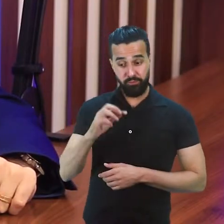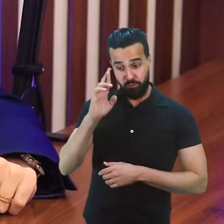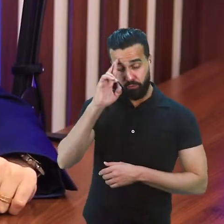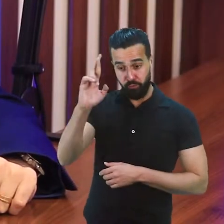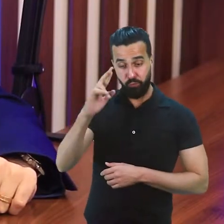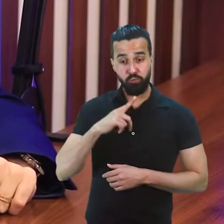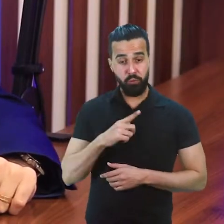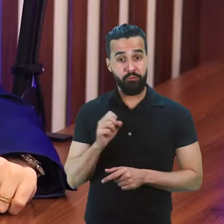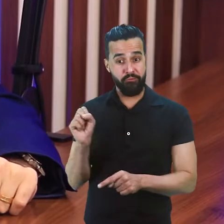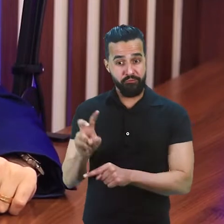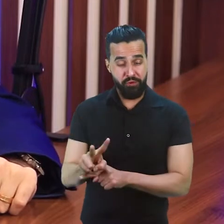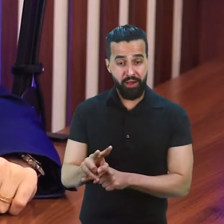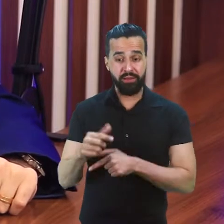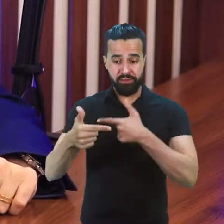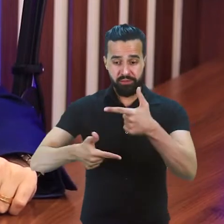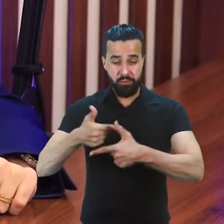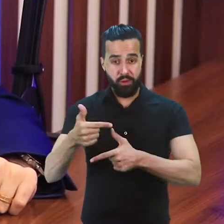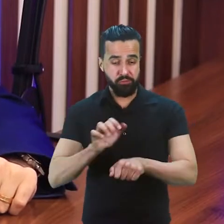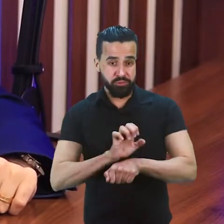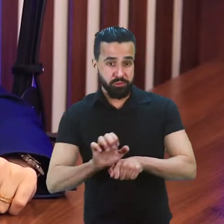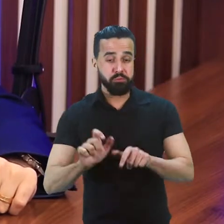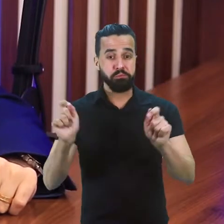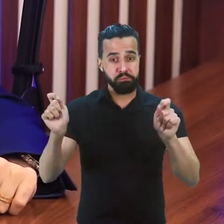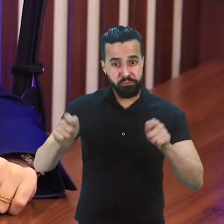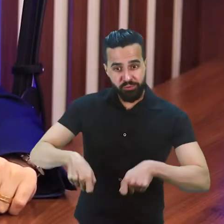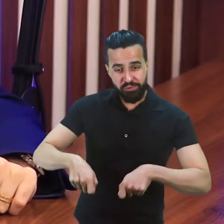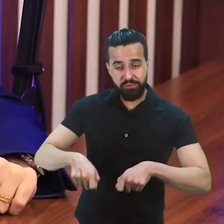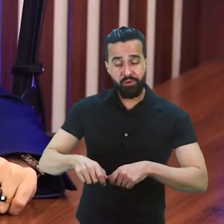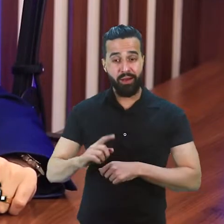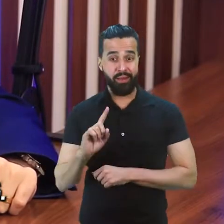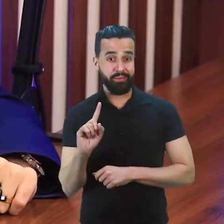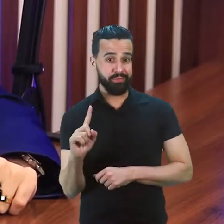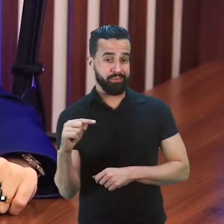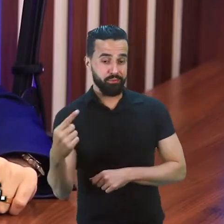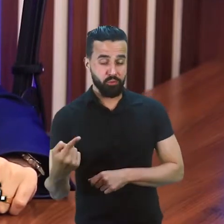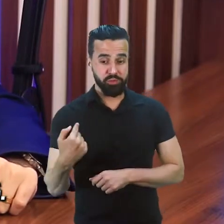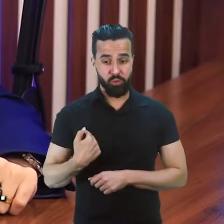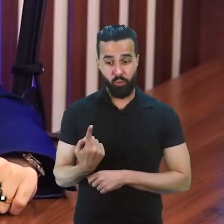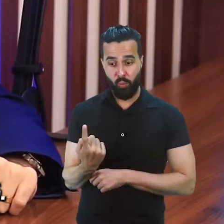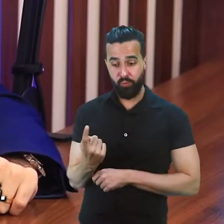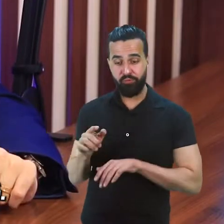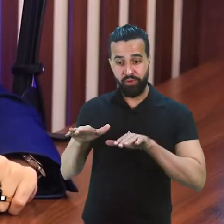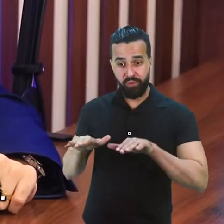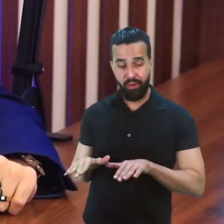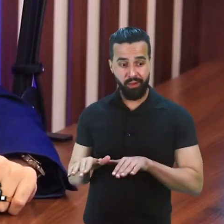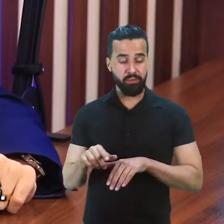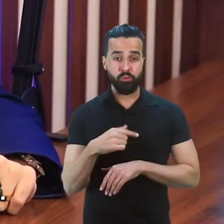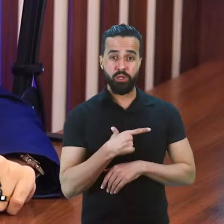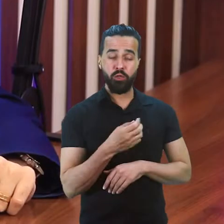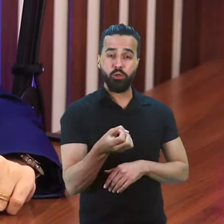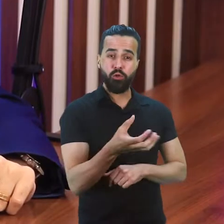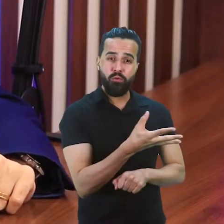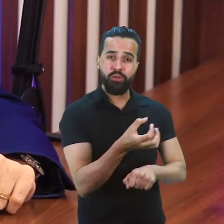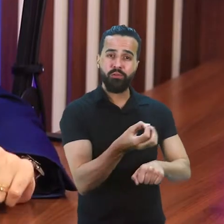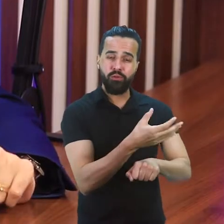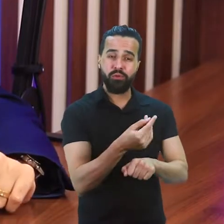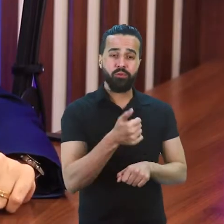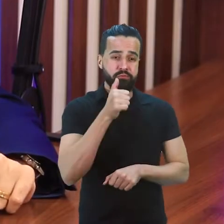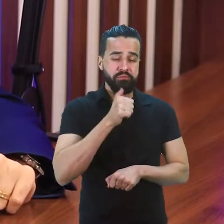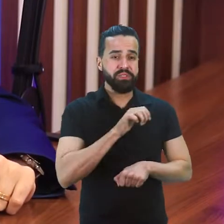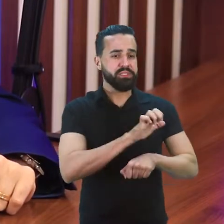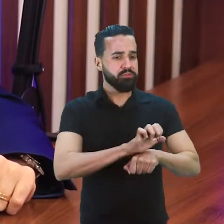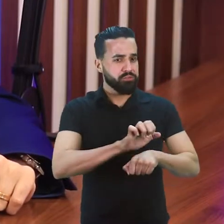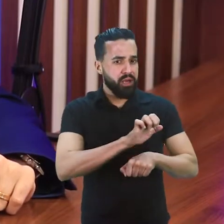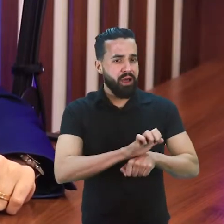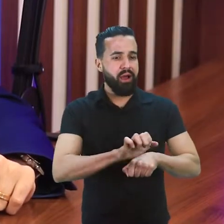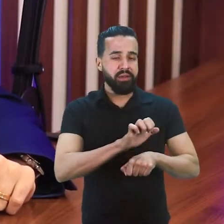fiquei lá muito tempo. Depois que eu fiquei lá, entrou só estagiário também. Eu acho que eu fui o único estagiário lá, né? Não sei depois que eu